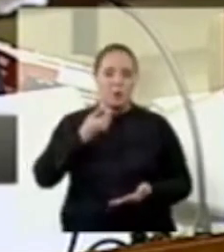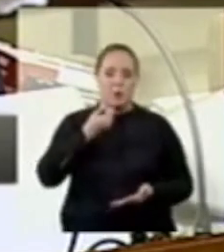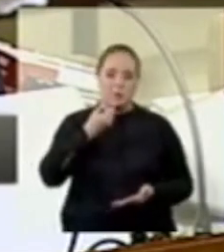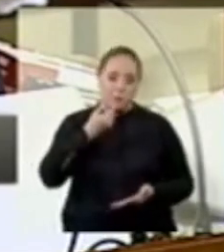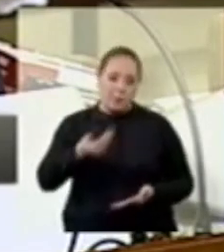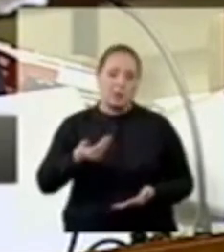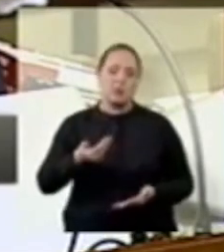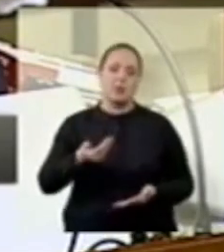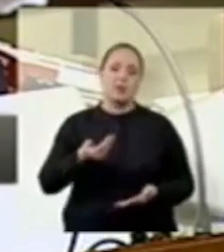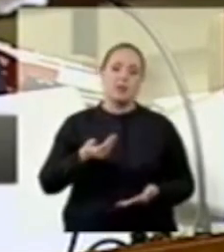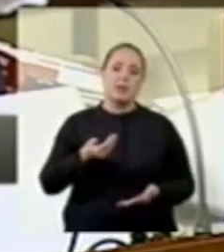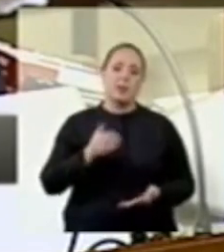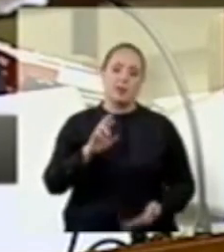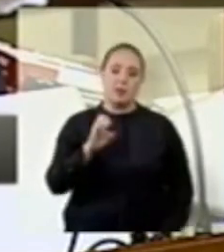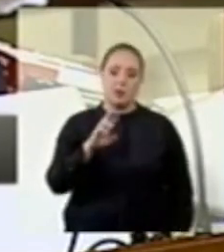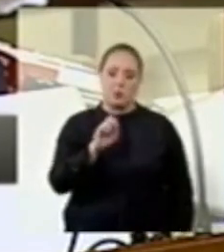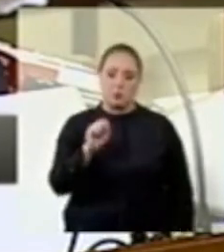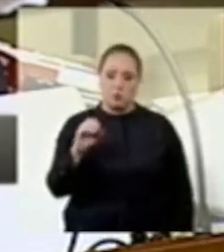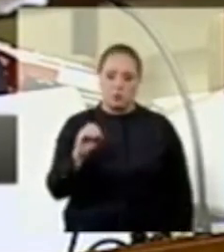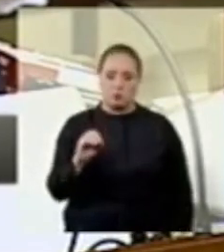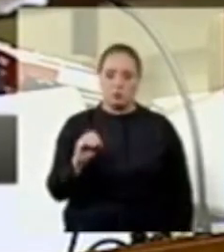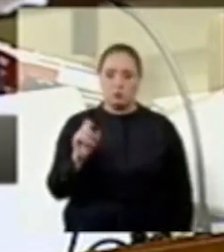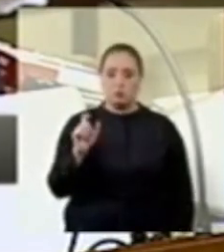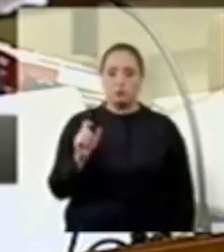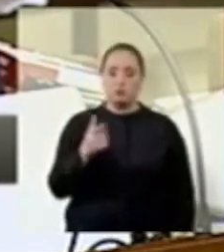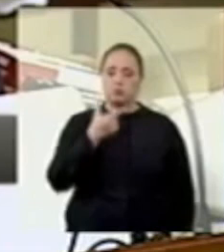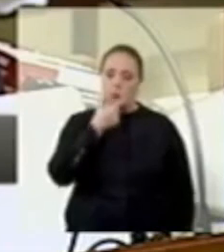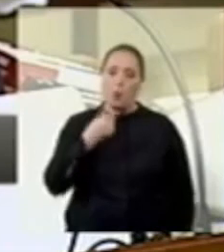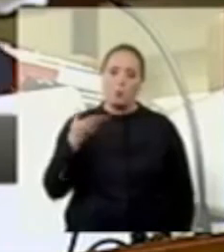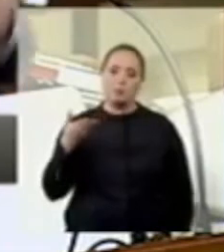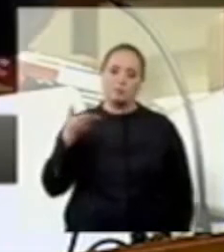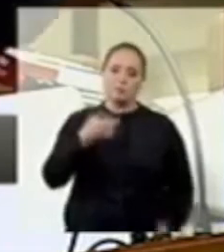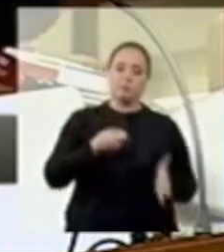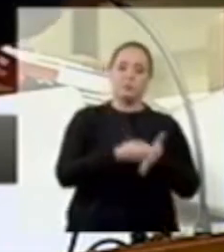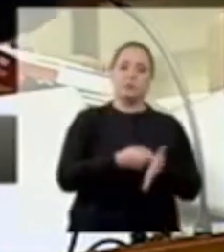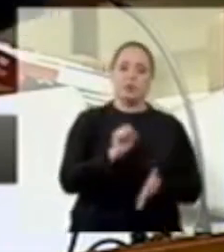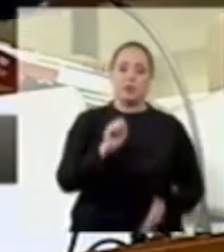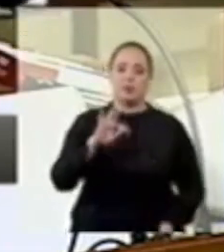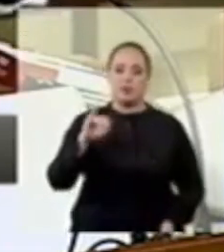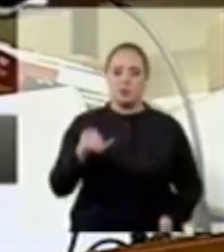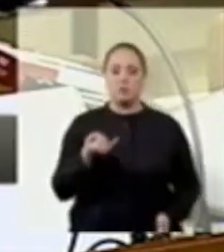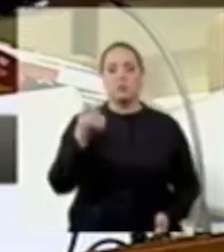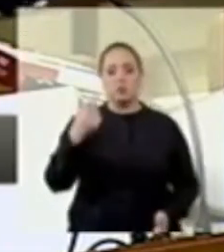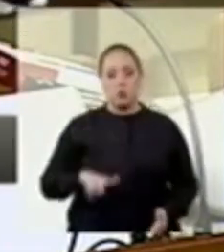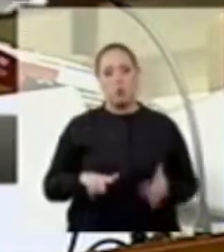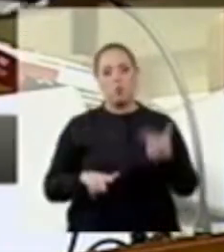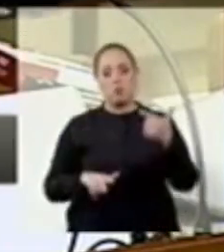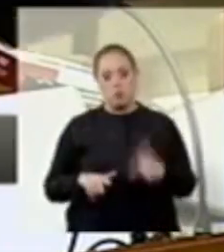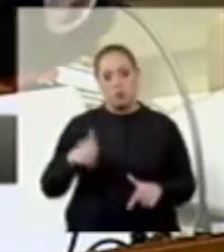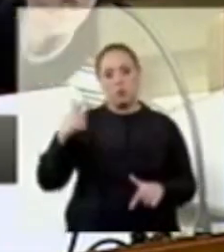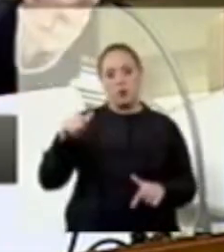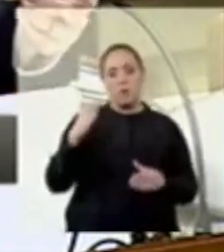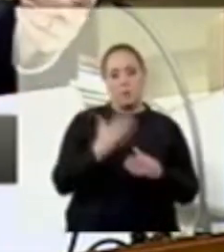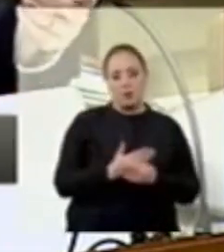realização da justiça ele recorreu ao superior tribunal de justiça sucessivamente o processo passou por